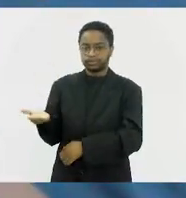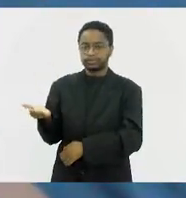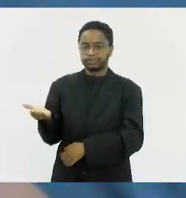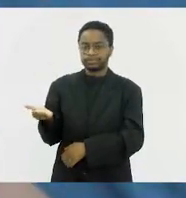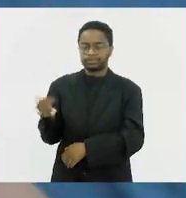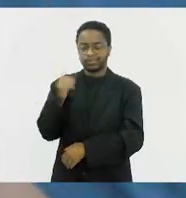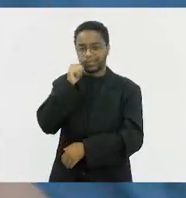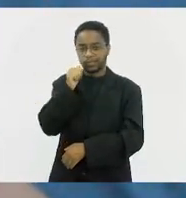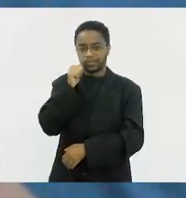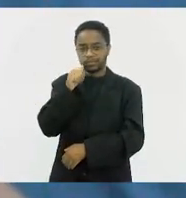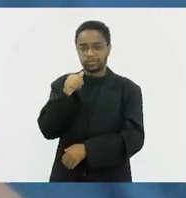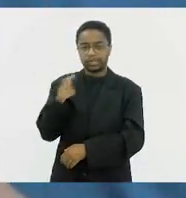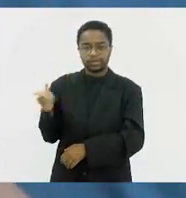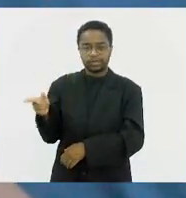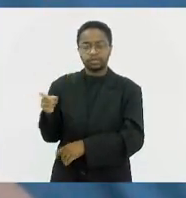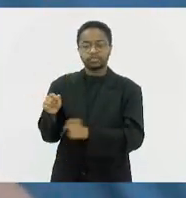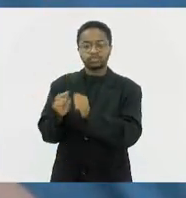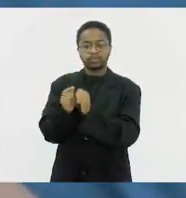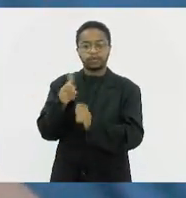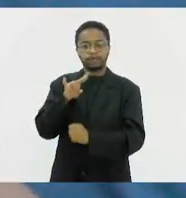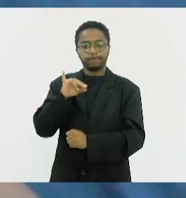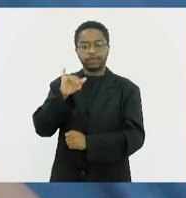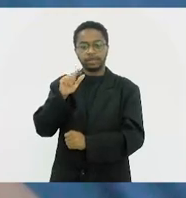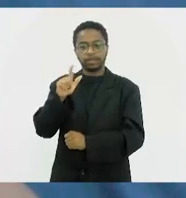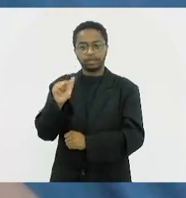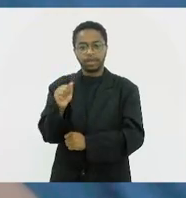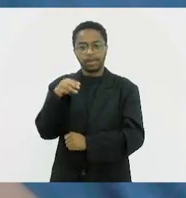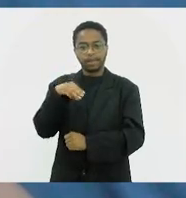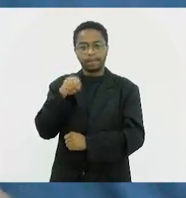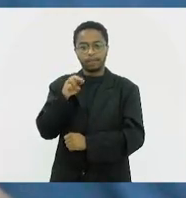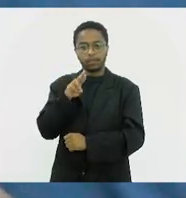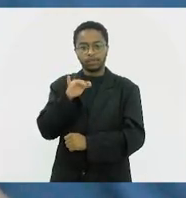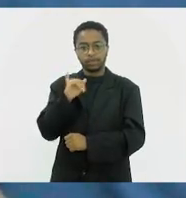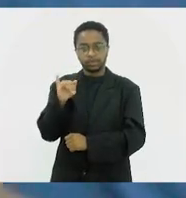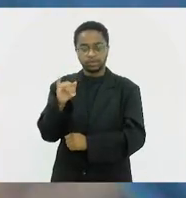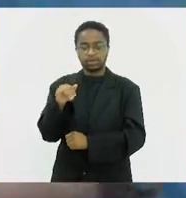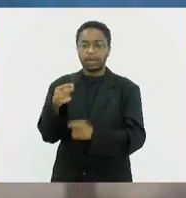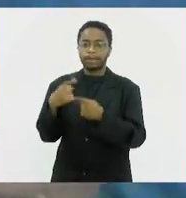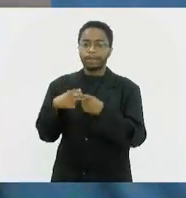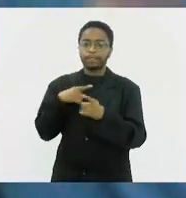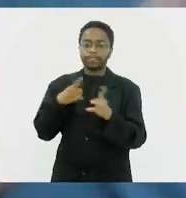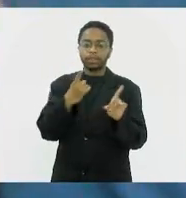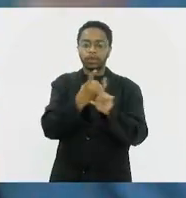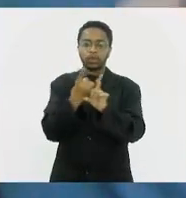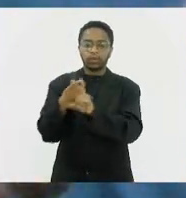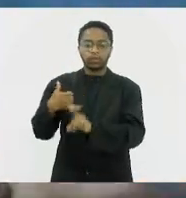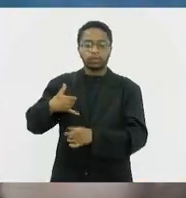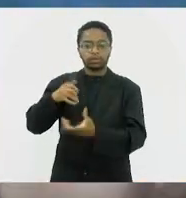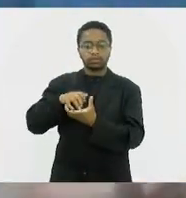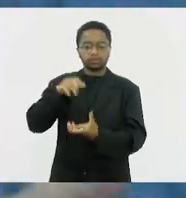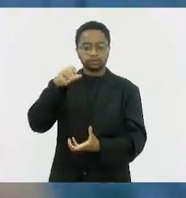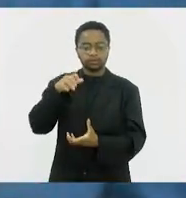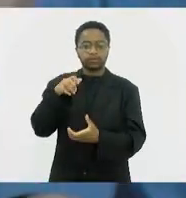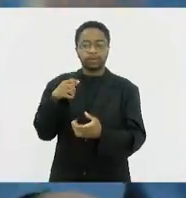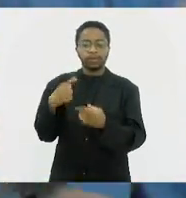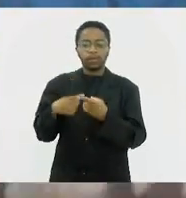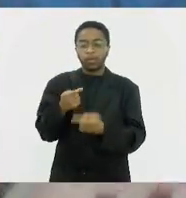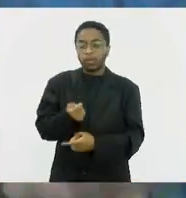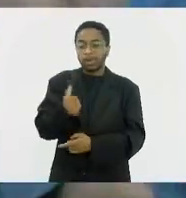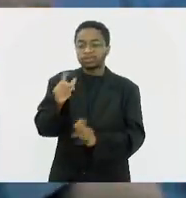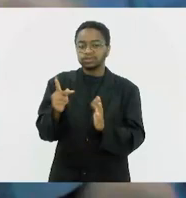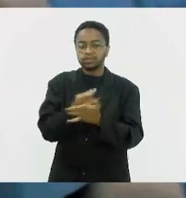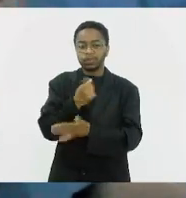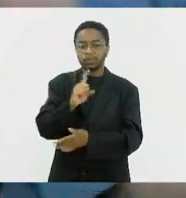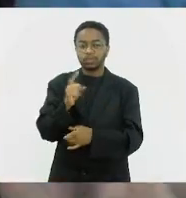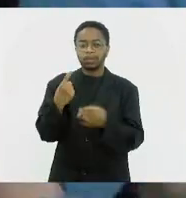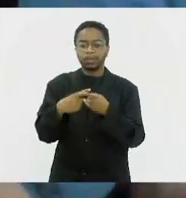Vila Muri. Tem um encontro ali da terceira idade que quase que não se realizou por conta de uma briga